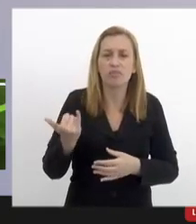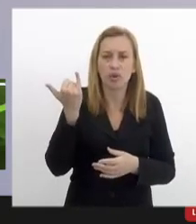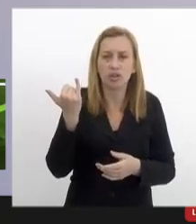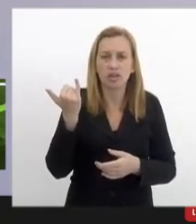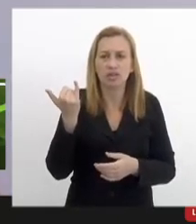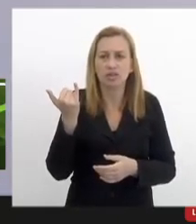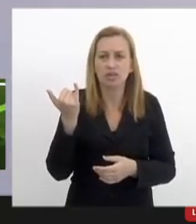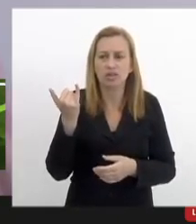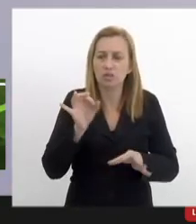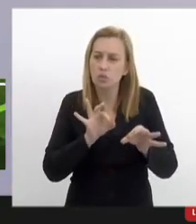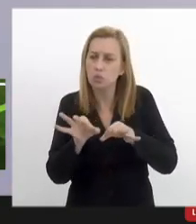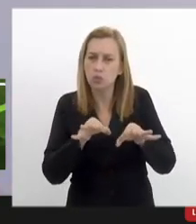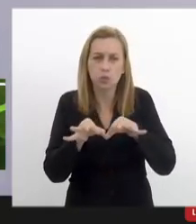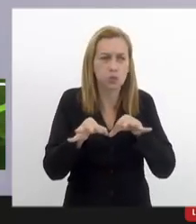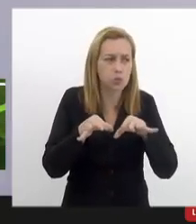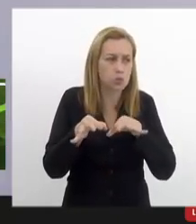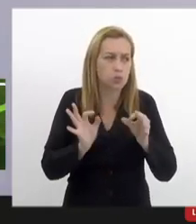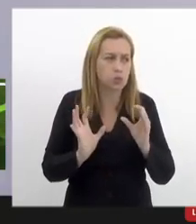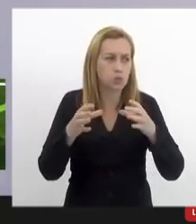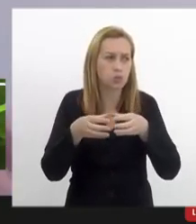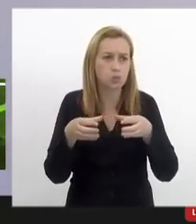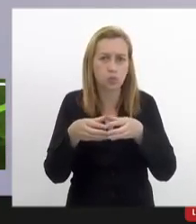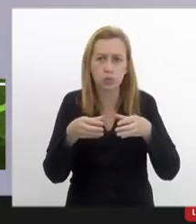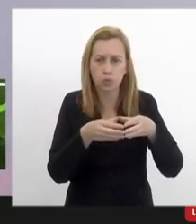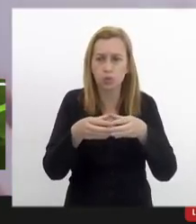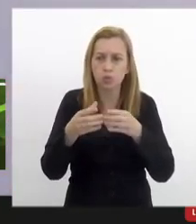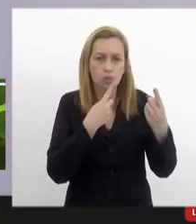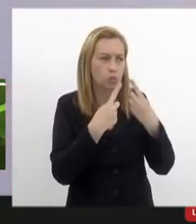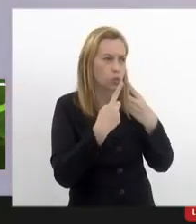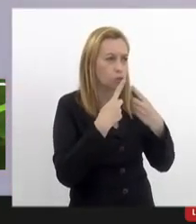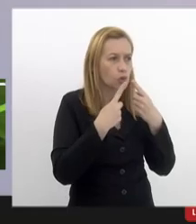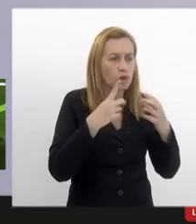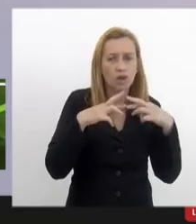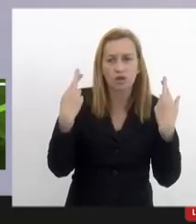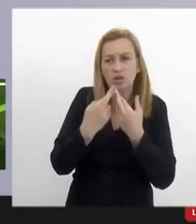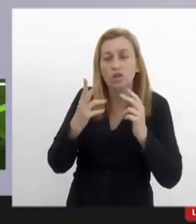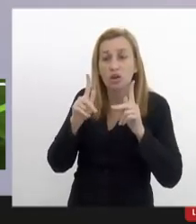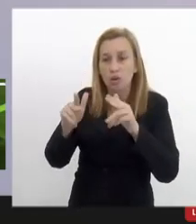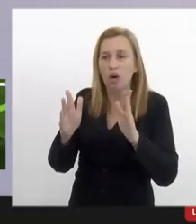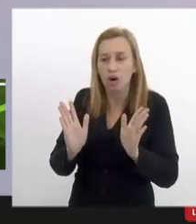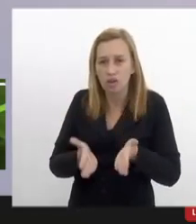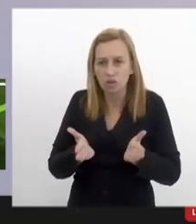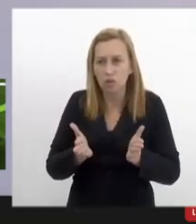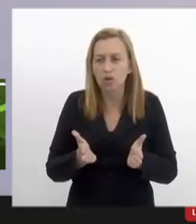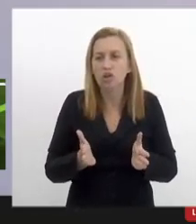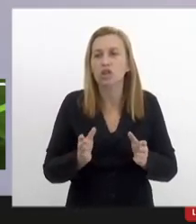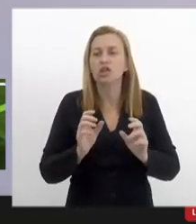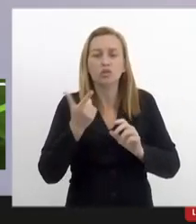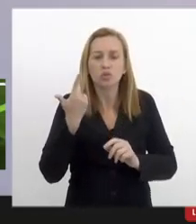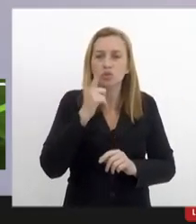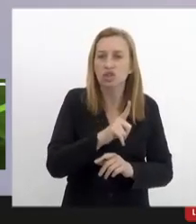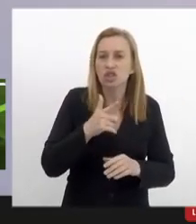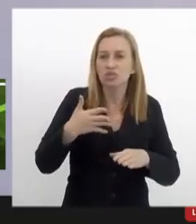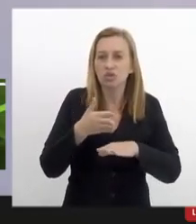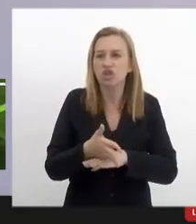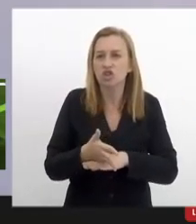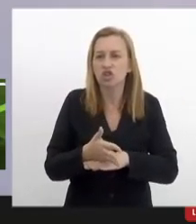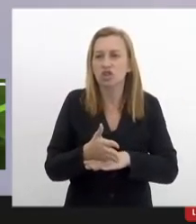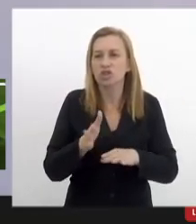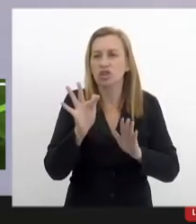importante, né? A gente se organizando em grupos, debatendo, fazendo reuniões como essas, né? E aí a gente consegue chegar num